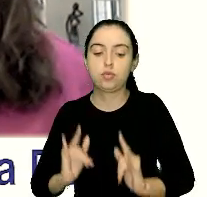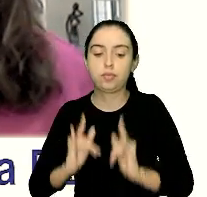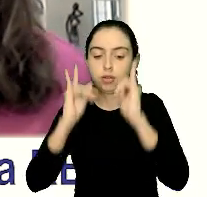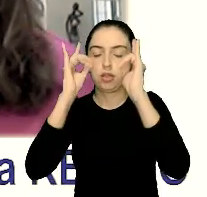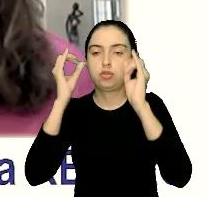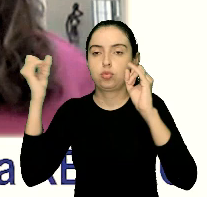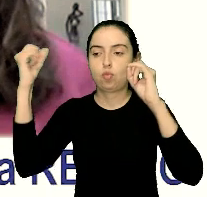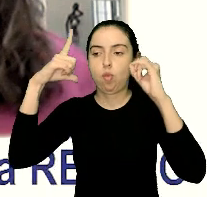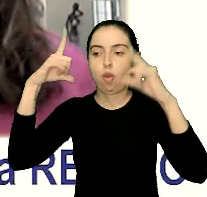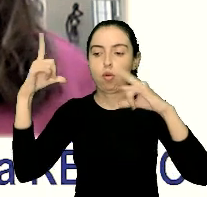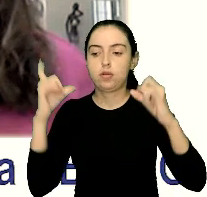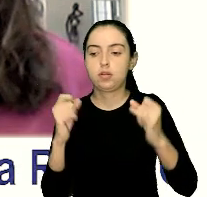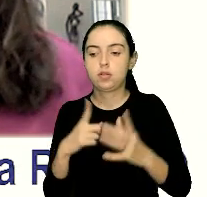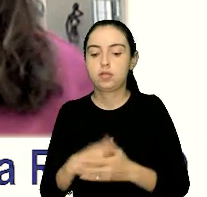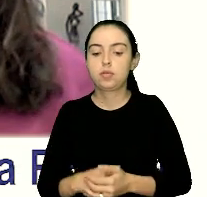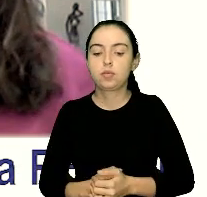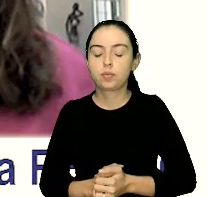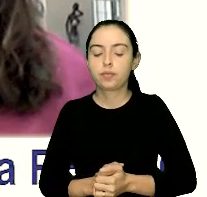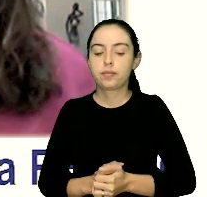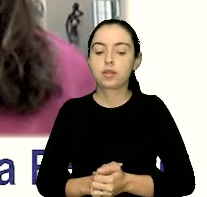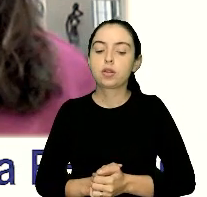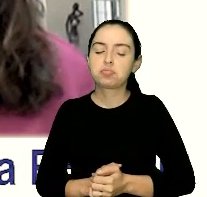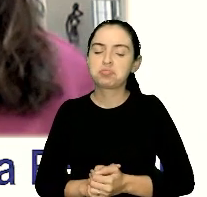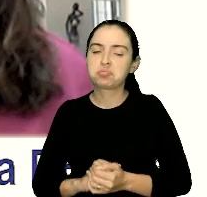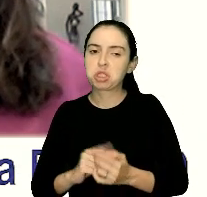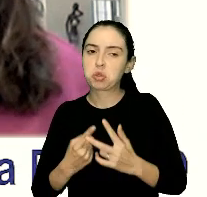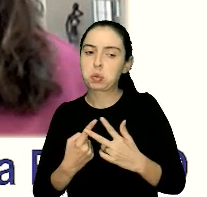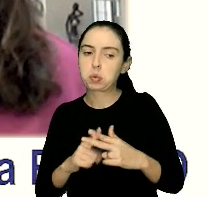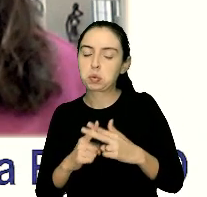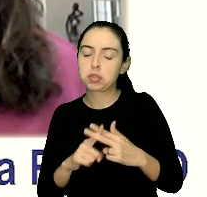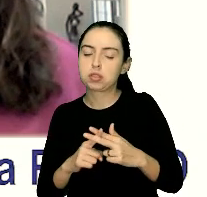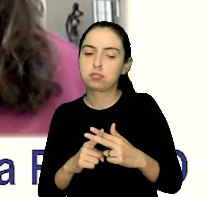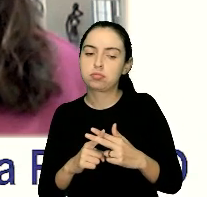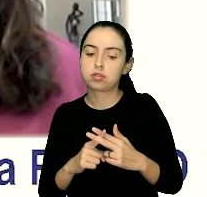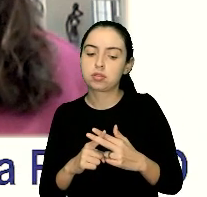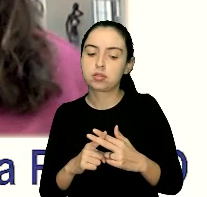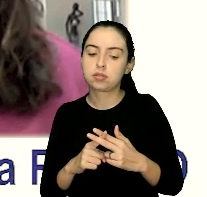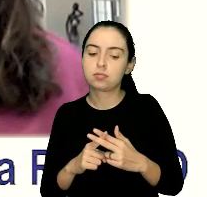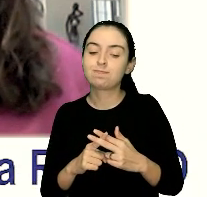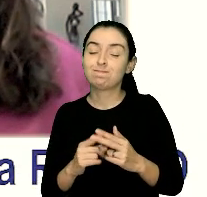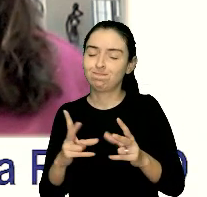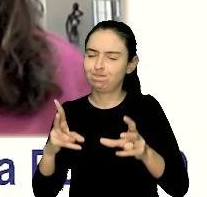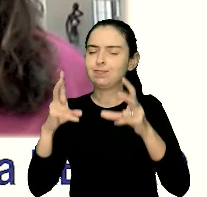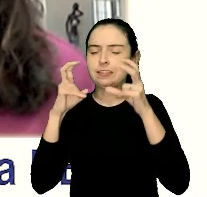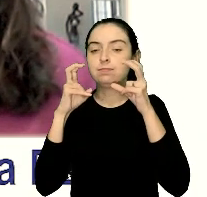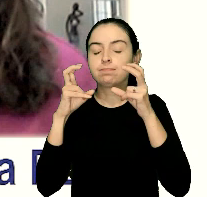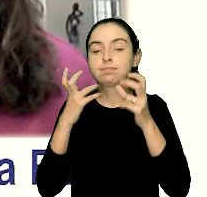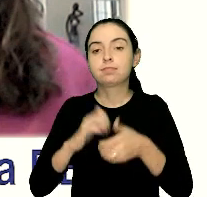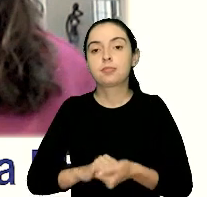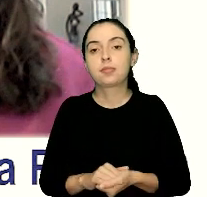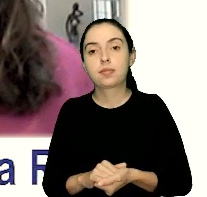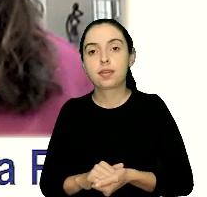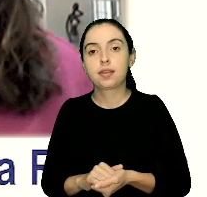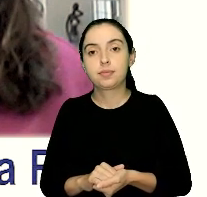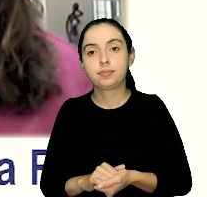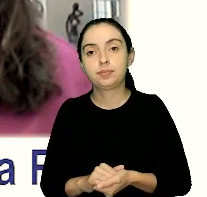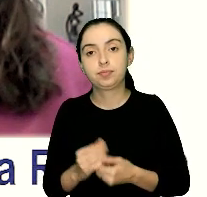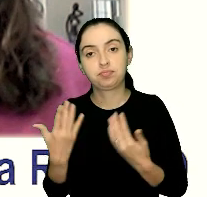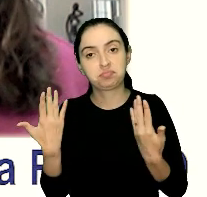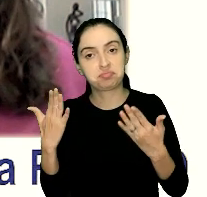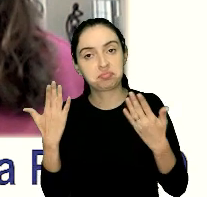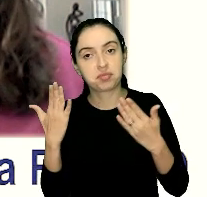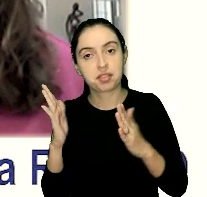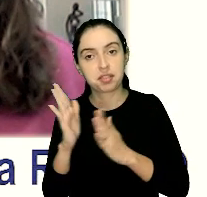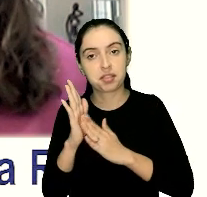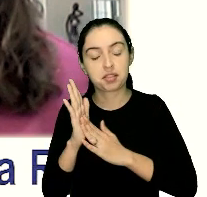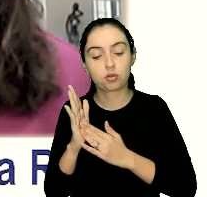que eu reputo bastante interessante, né, e prestigia aqui a nossa instituição.